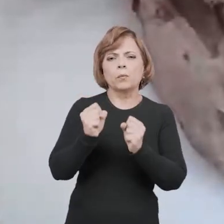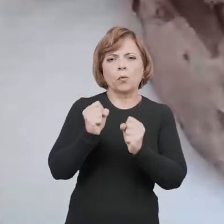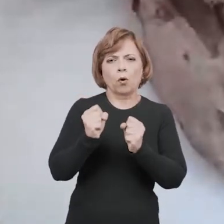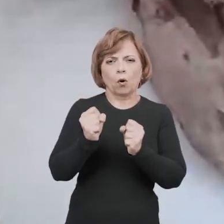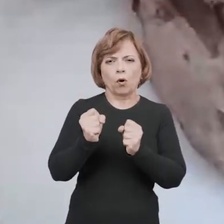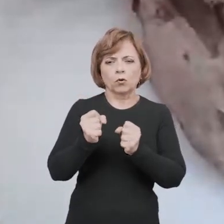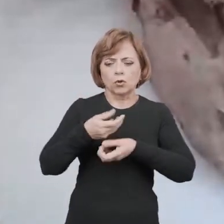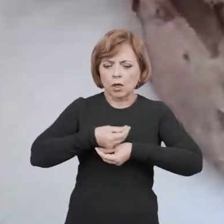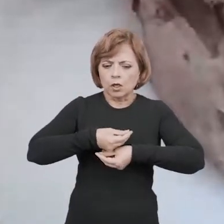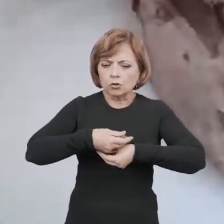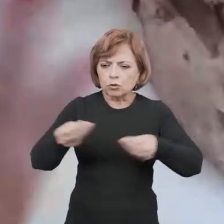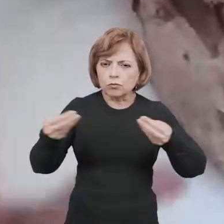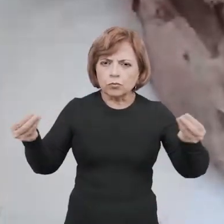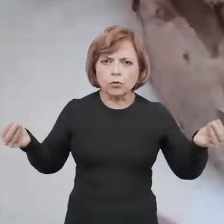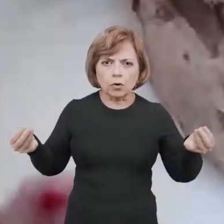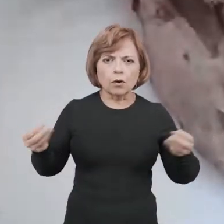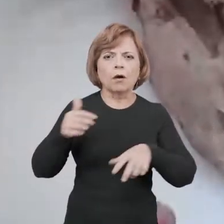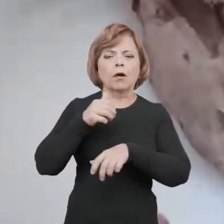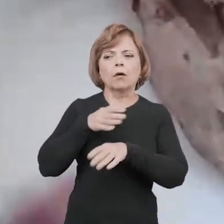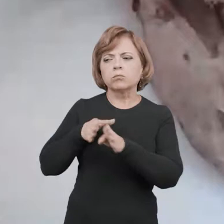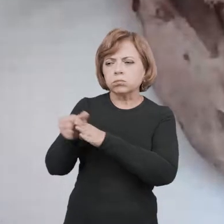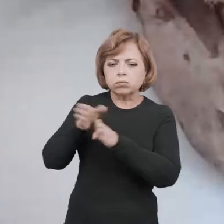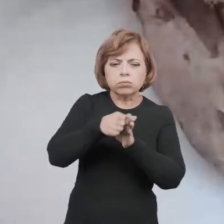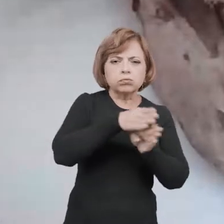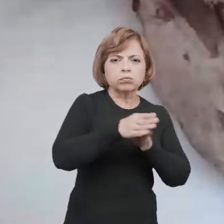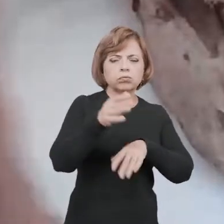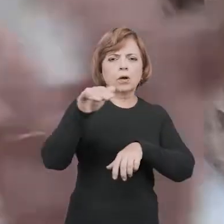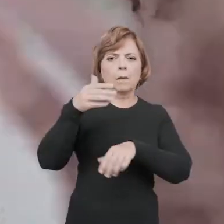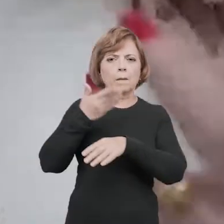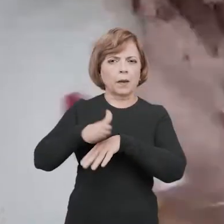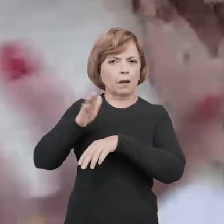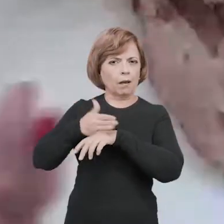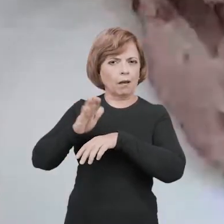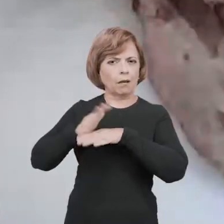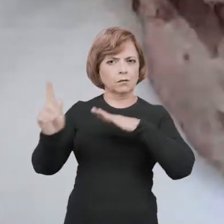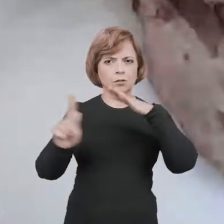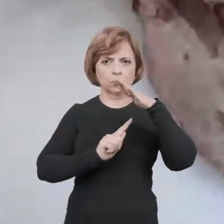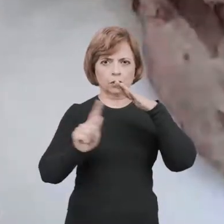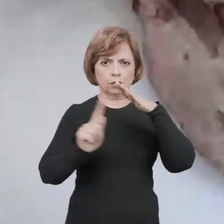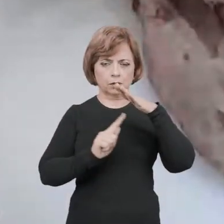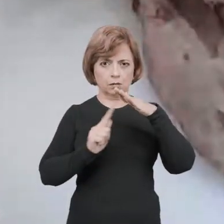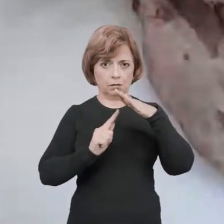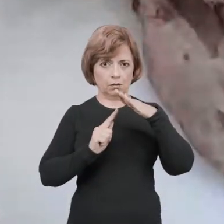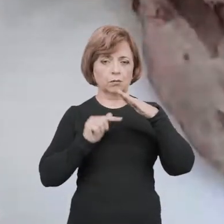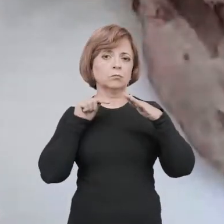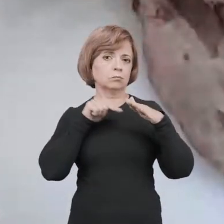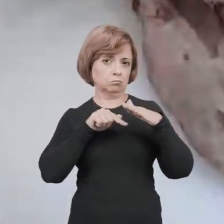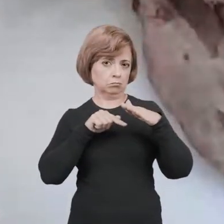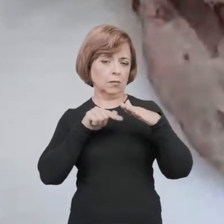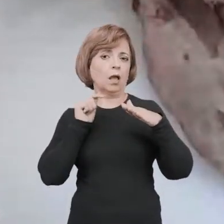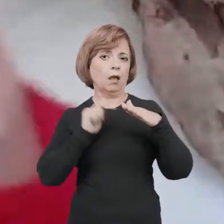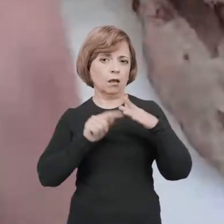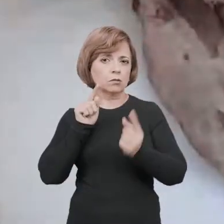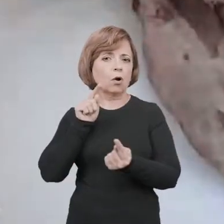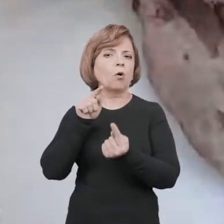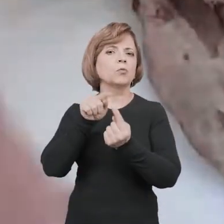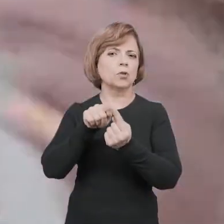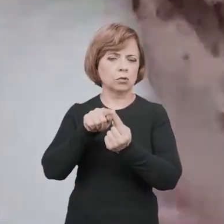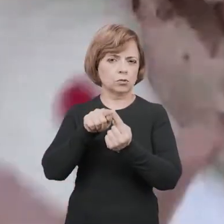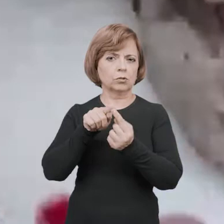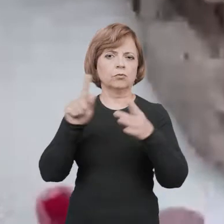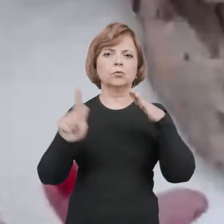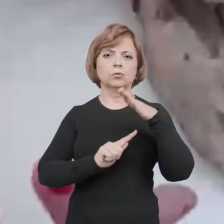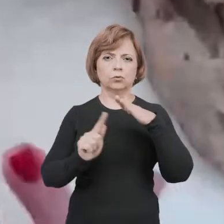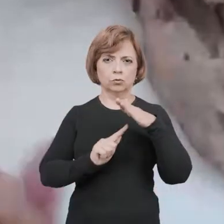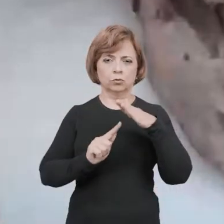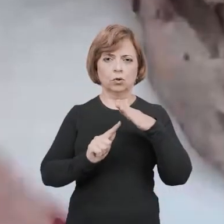podemos disseminar práticas de governança e gestão, porque esse é o objetivo da Subplan, orientadas